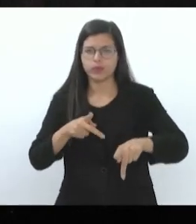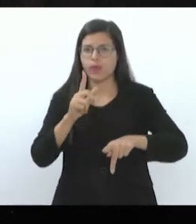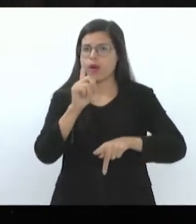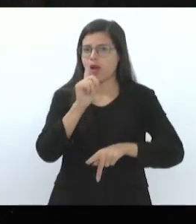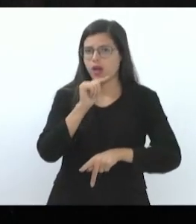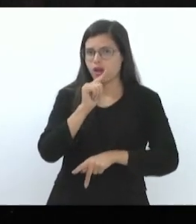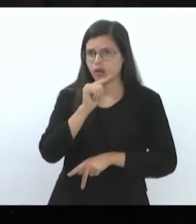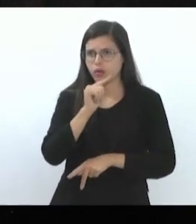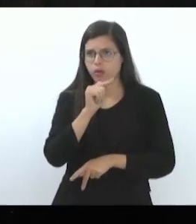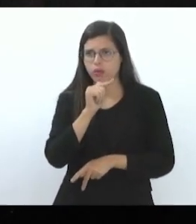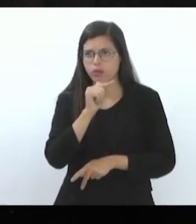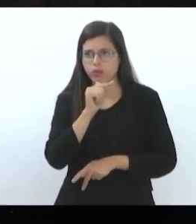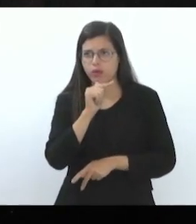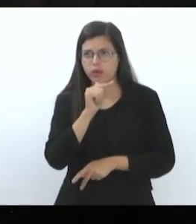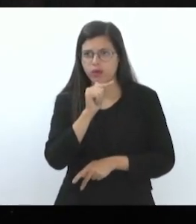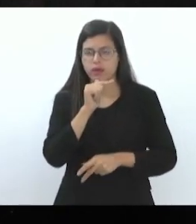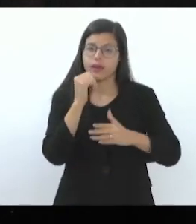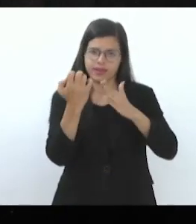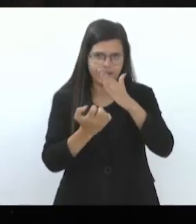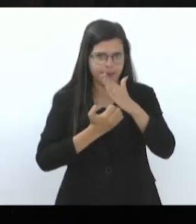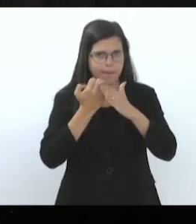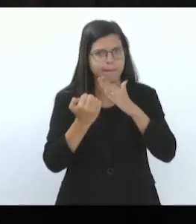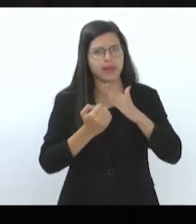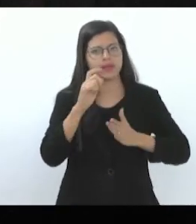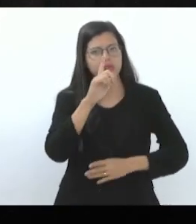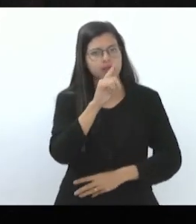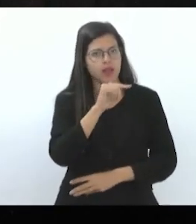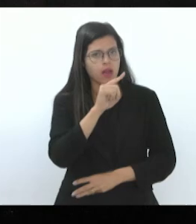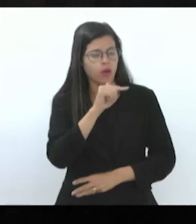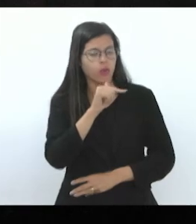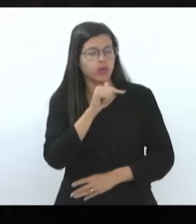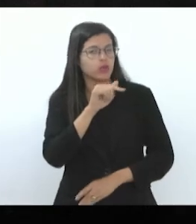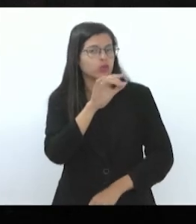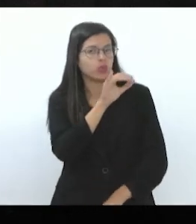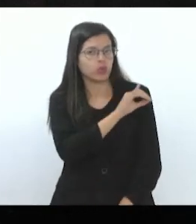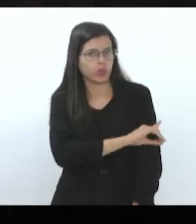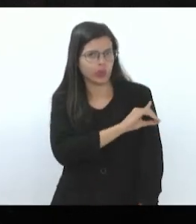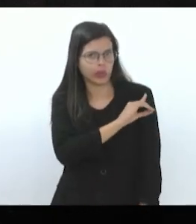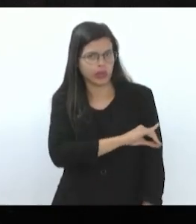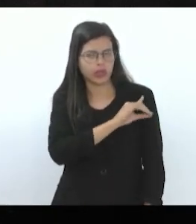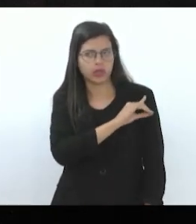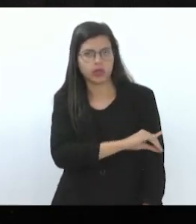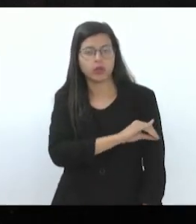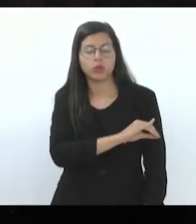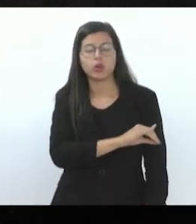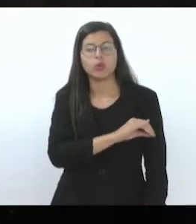Águas do Rio é